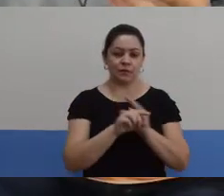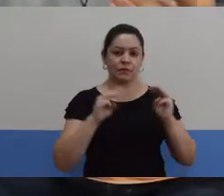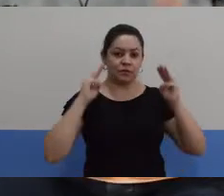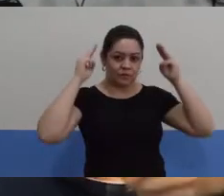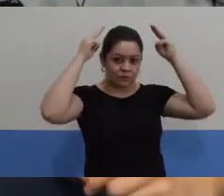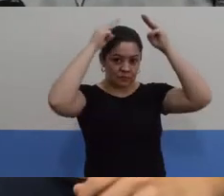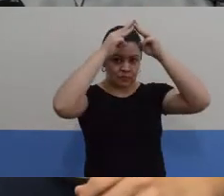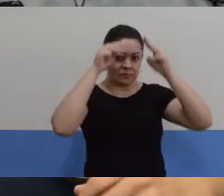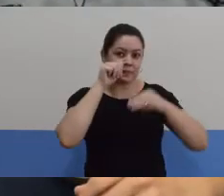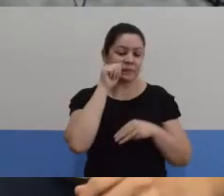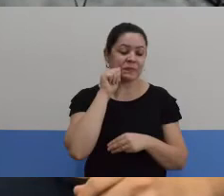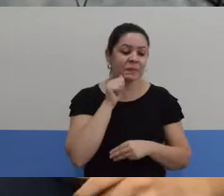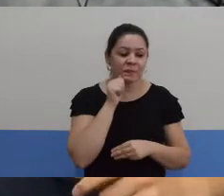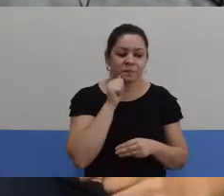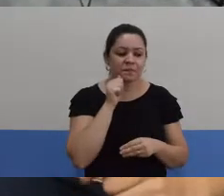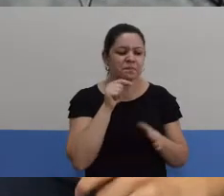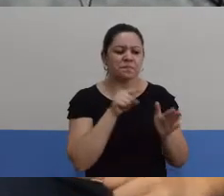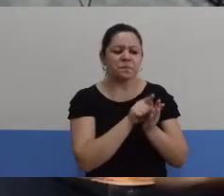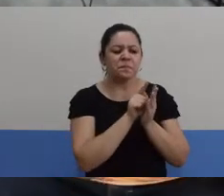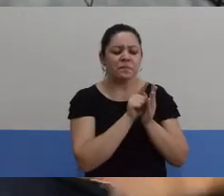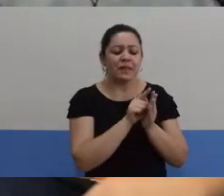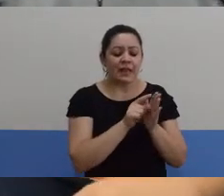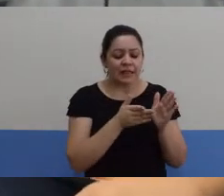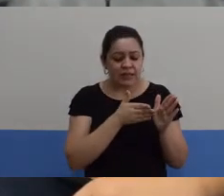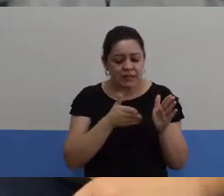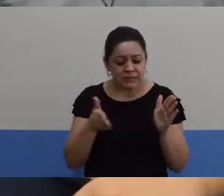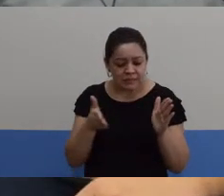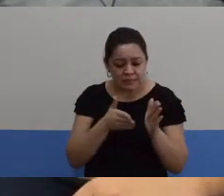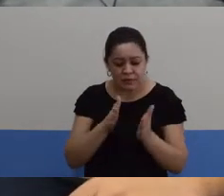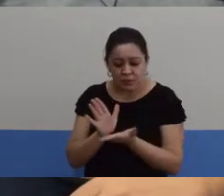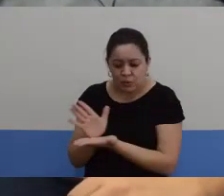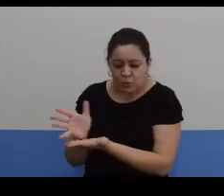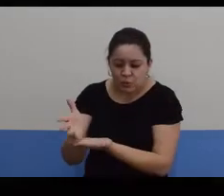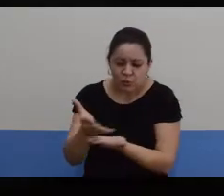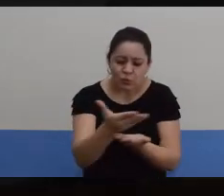o que é essencial nesta fase de escuta do sínodo?